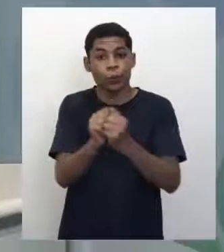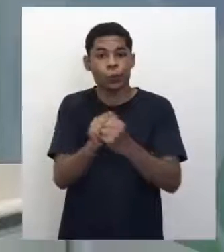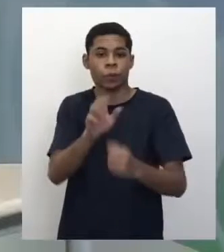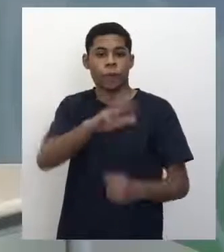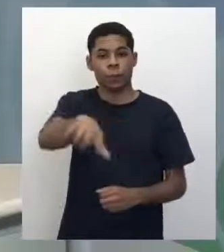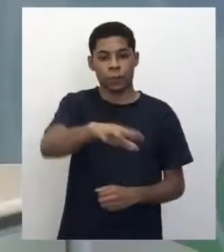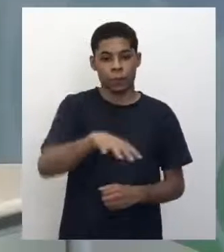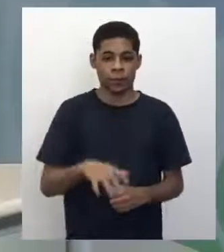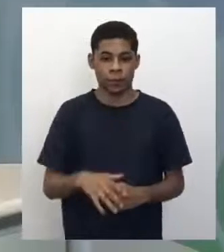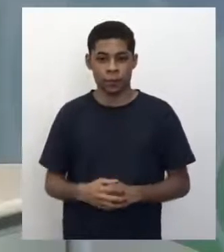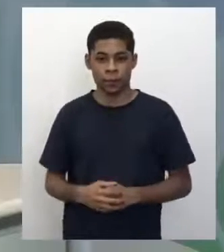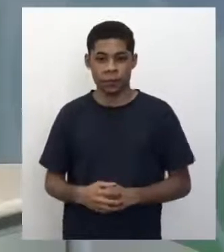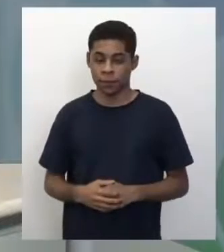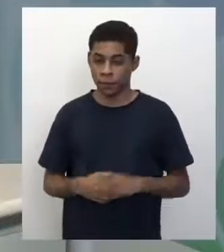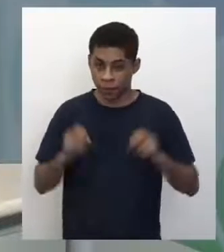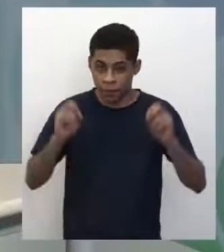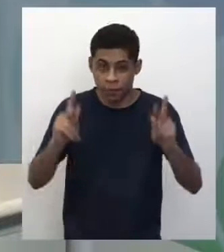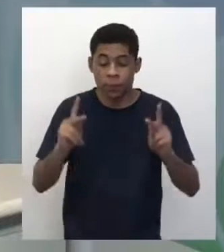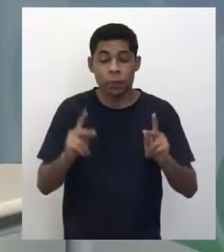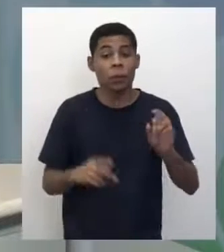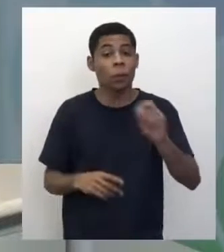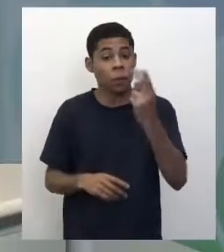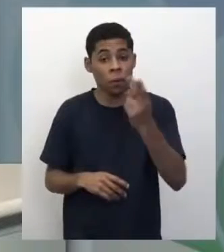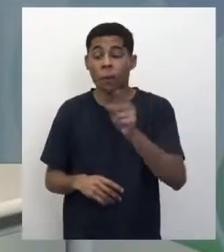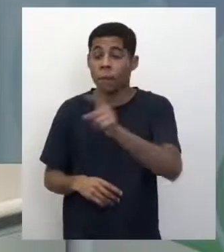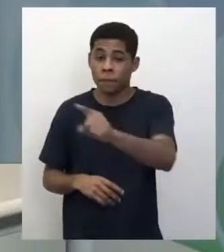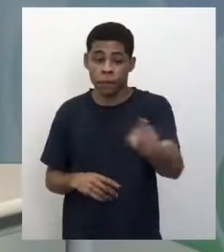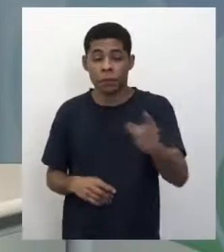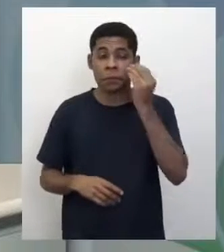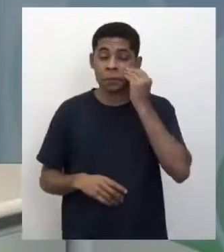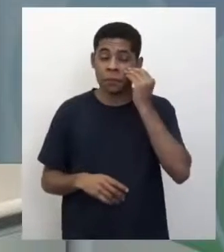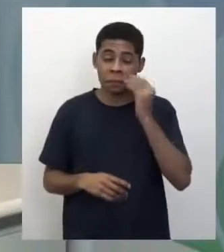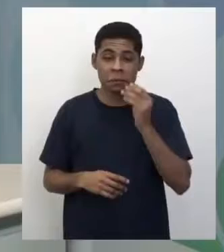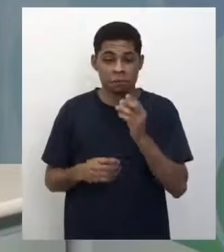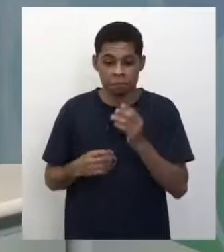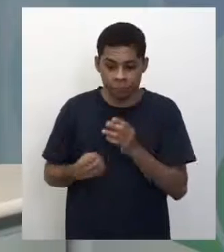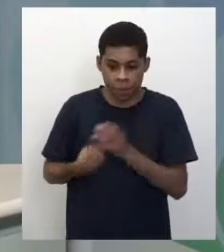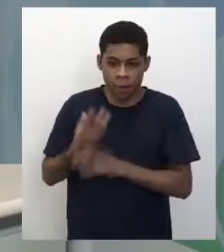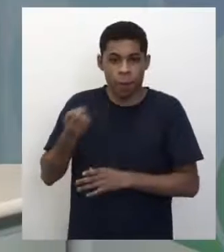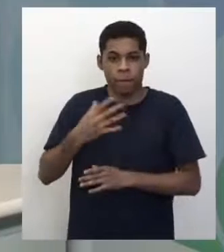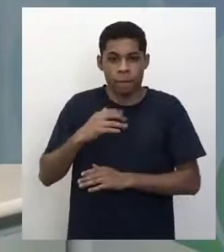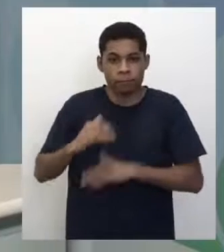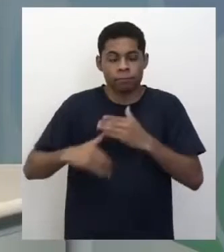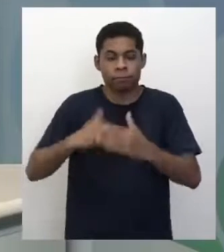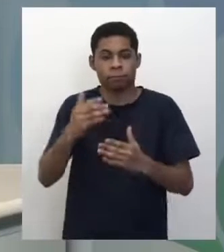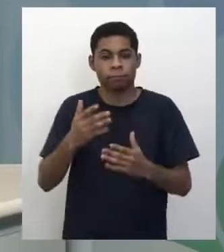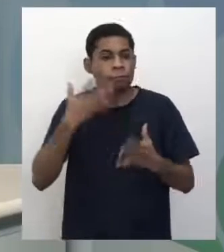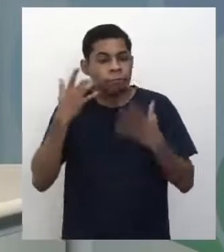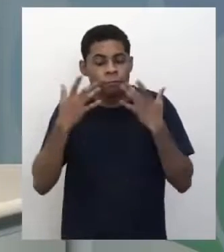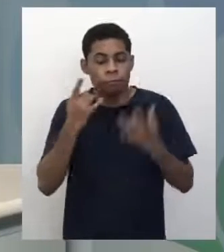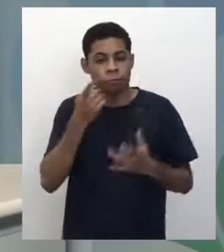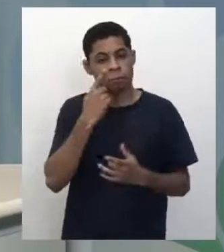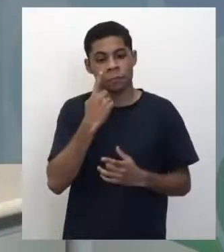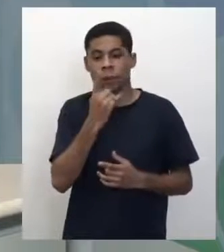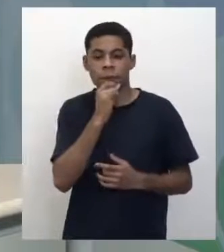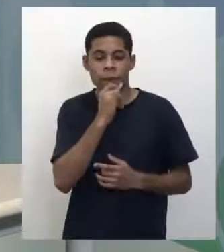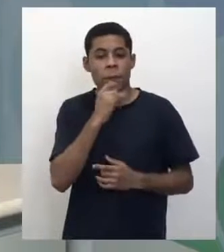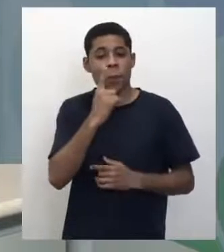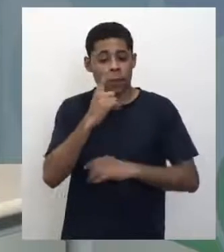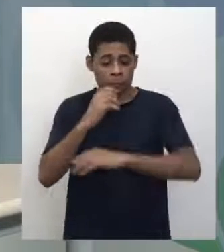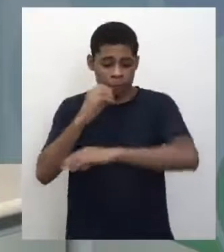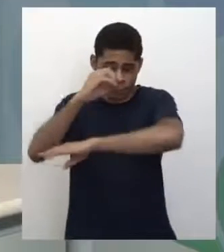vocês. Então, ou vocês vão fazer um processo colaborativo. Então, é assim, começa assim, em uma linda tarde